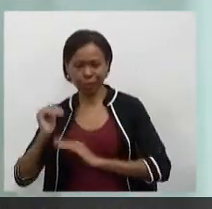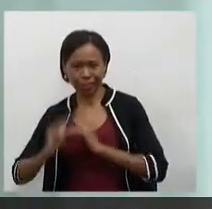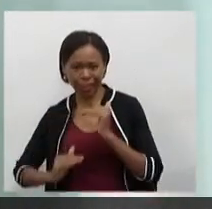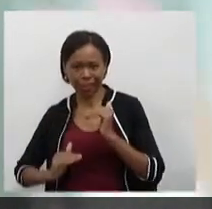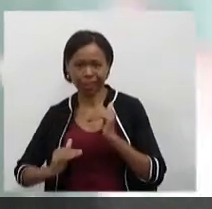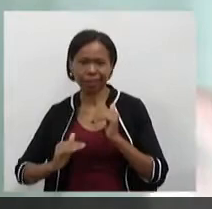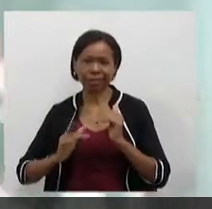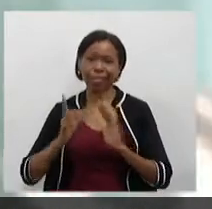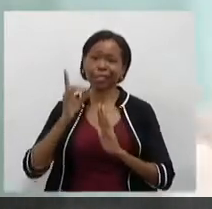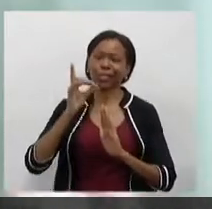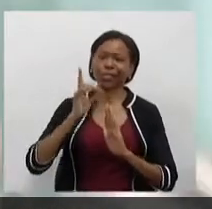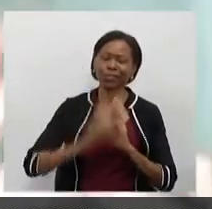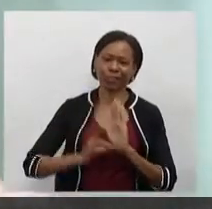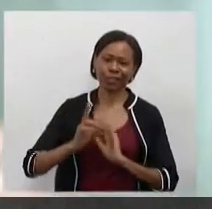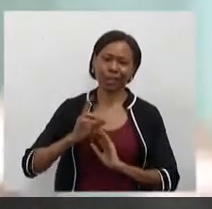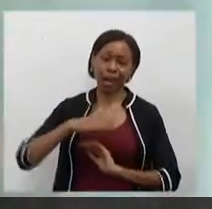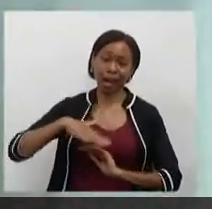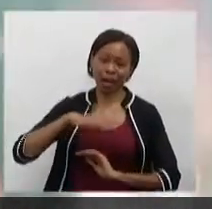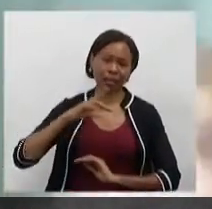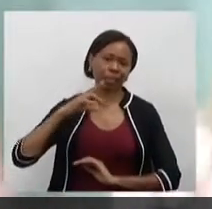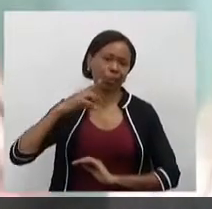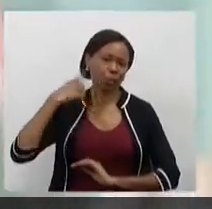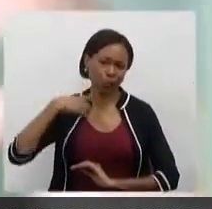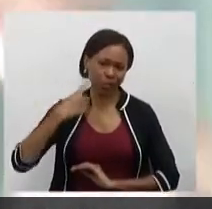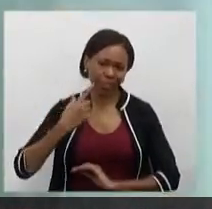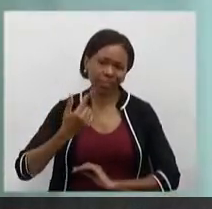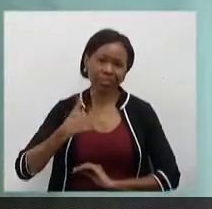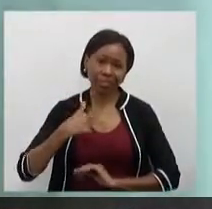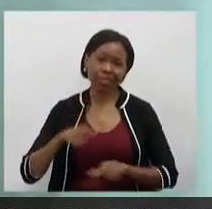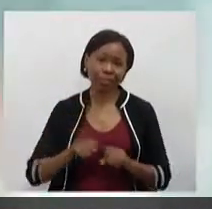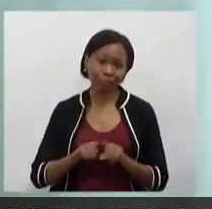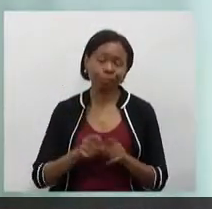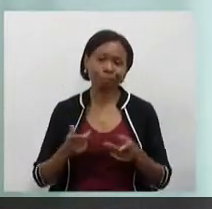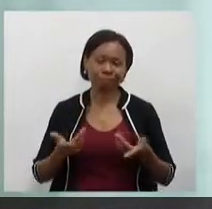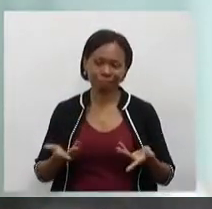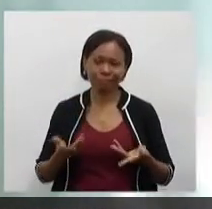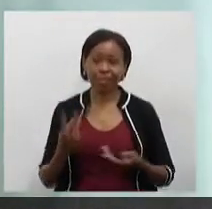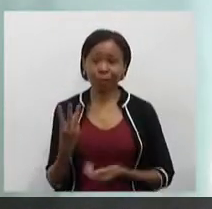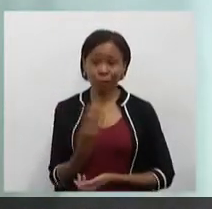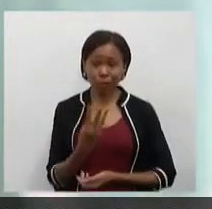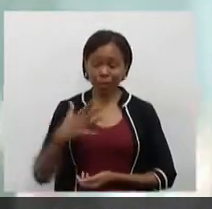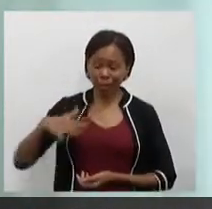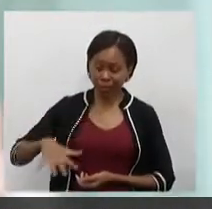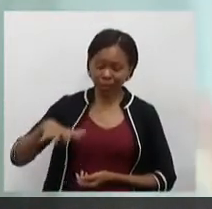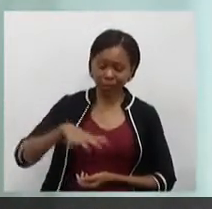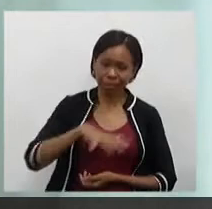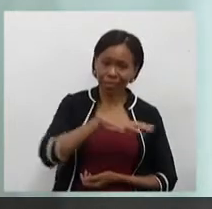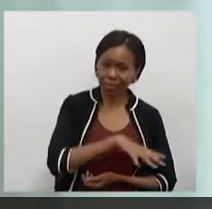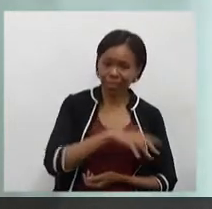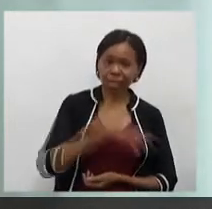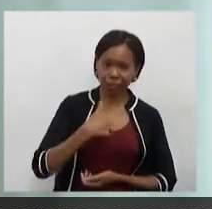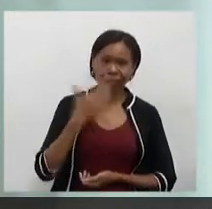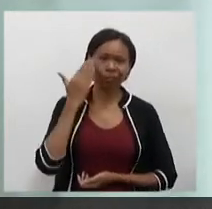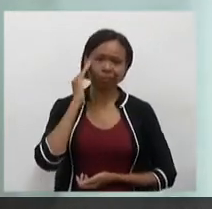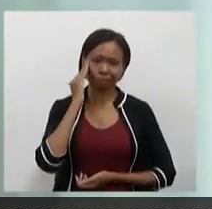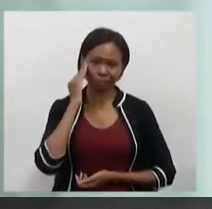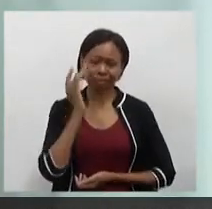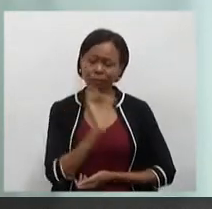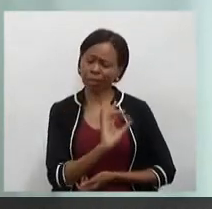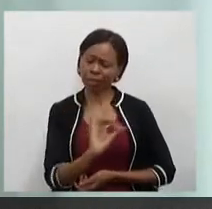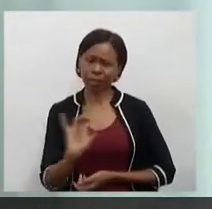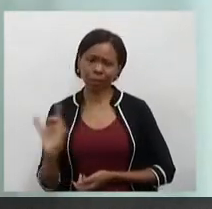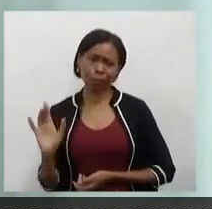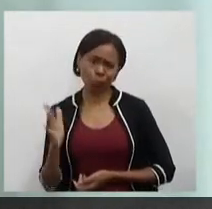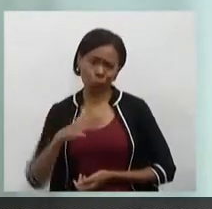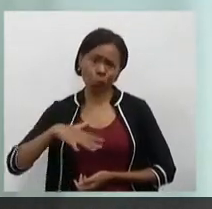direito. Então, eu consigo fazer estar nessas três faces, entender o lugar de cada um aqui. Então,